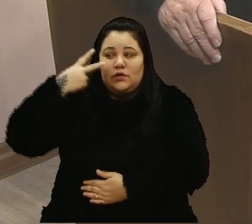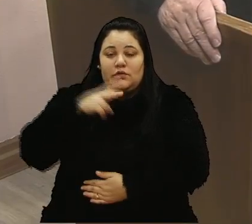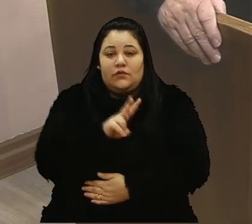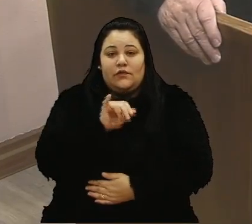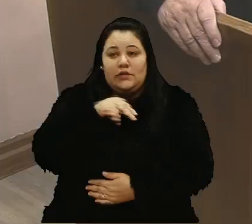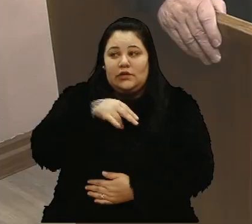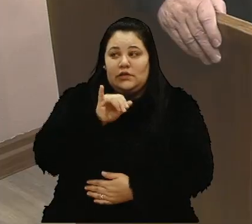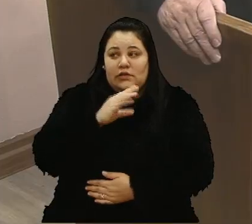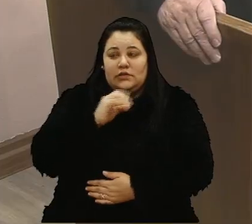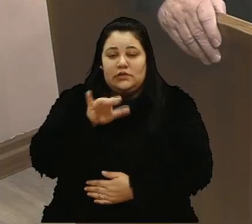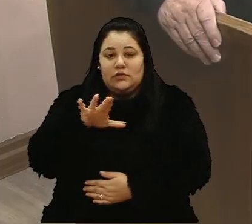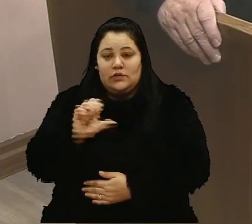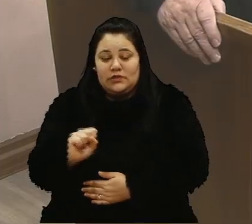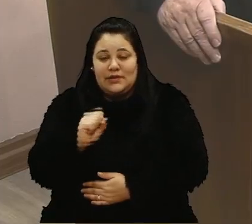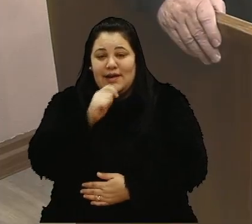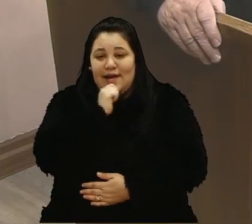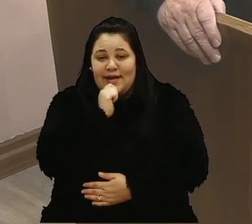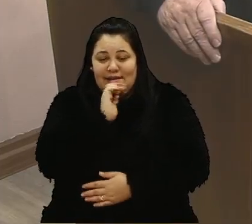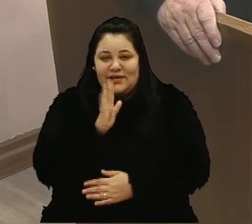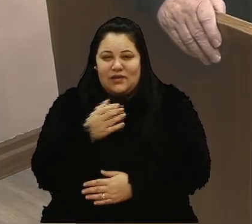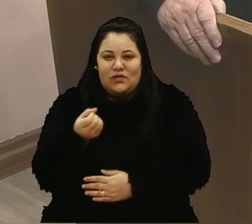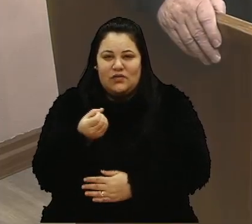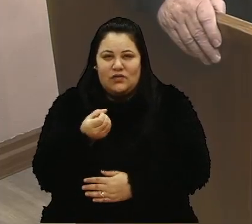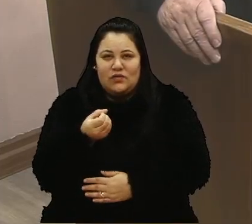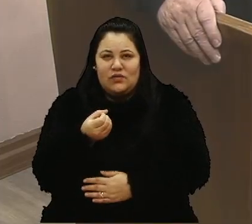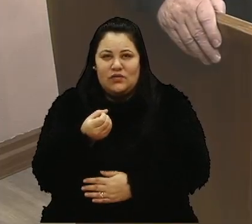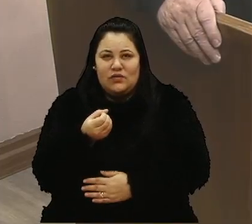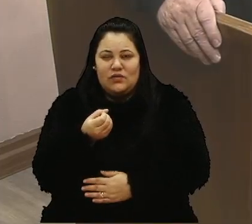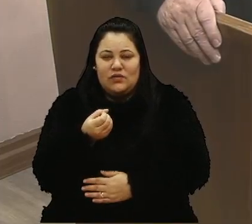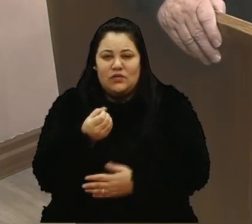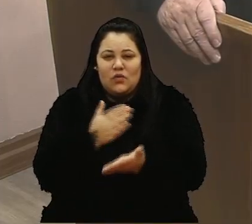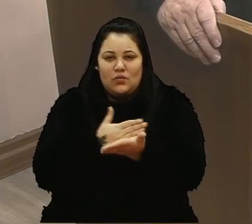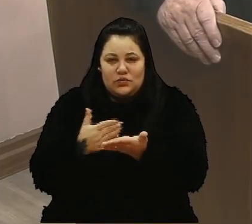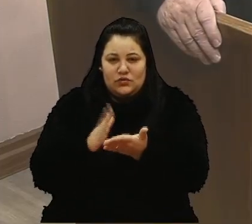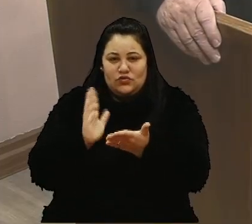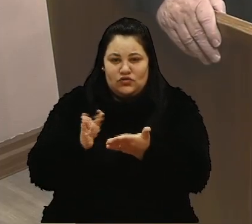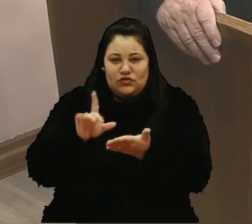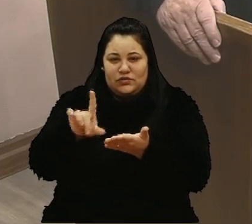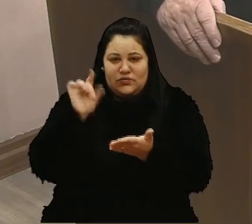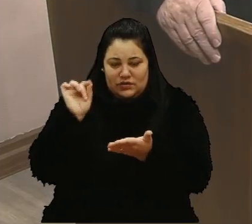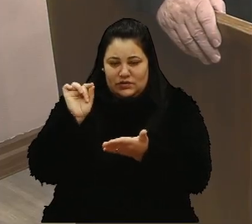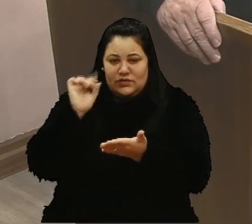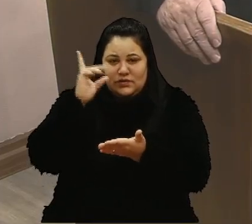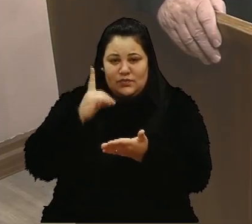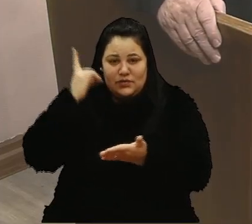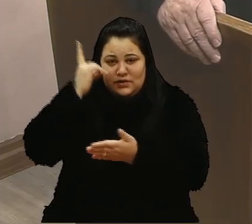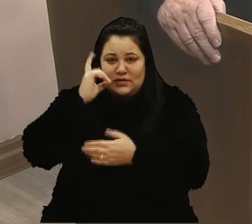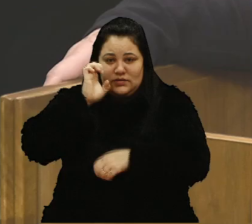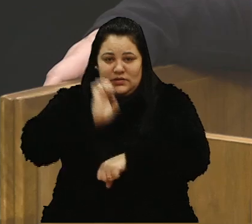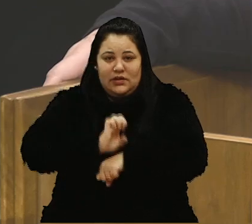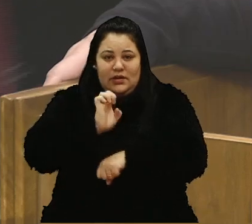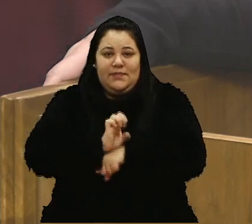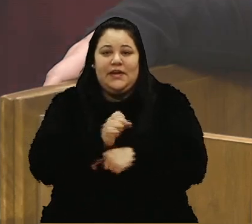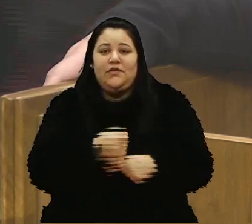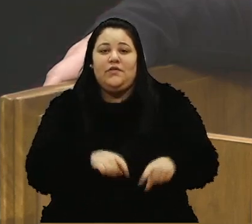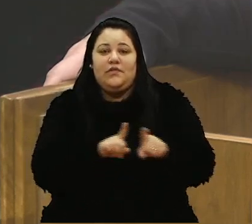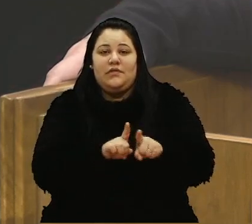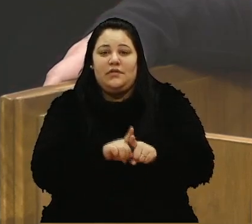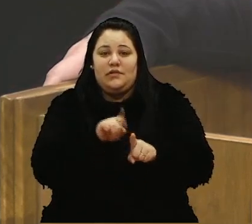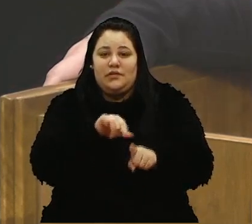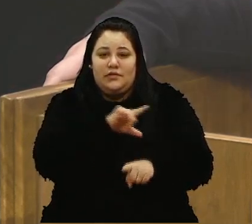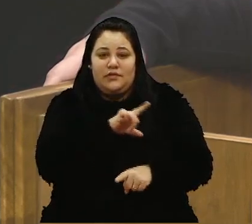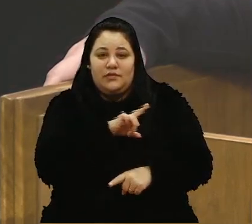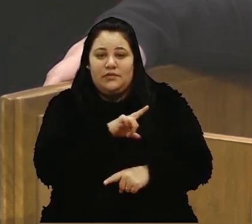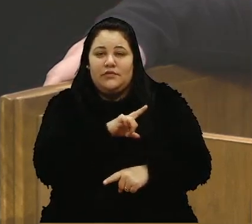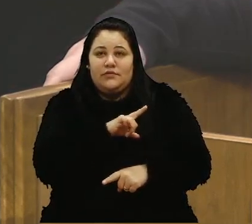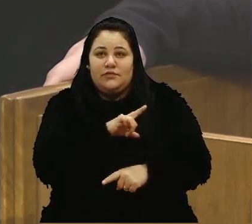tinha recém sido eleito deputado, ex-vereador Vinícius, eleito deputado estadual, e fui eu que tive